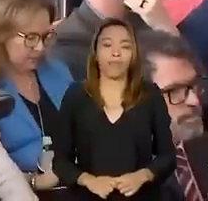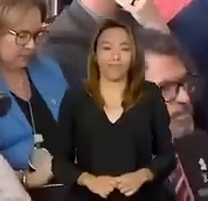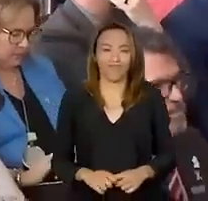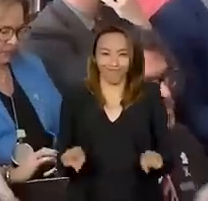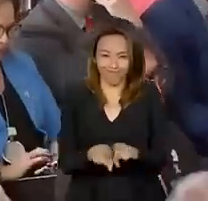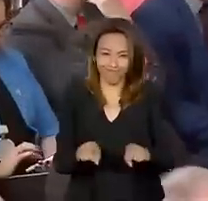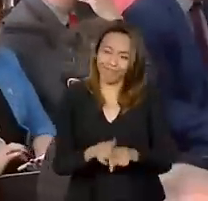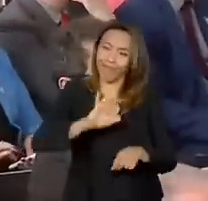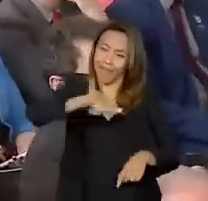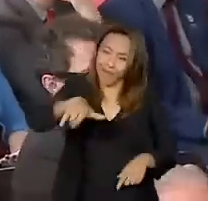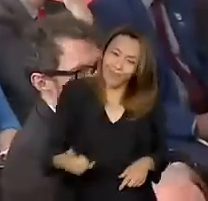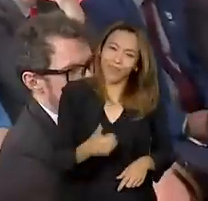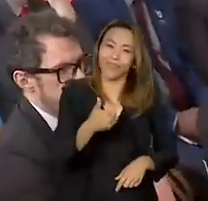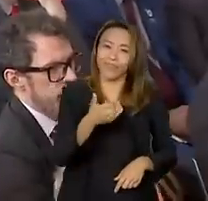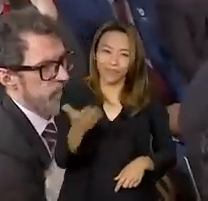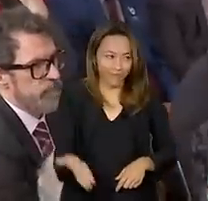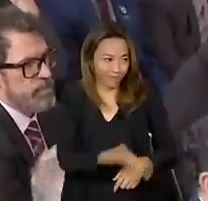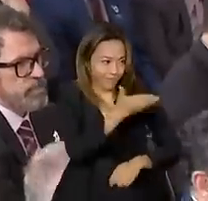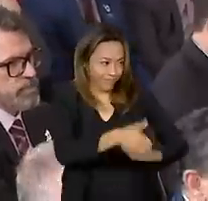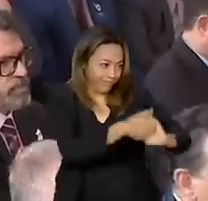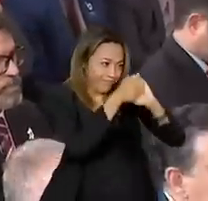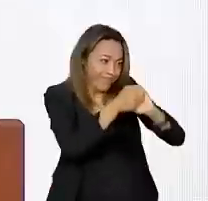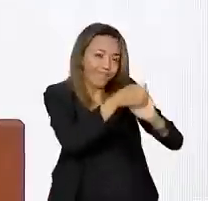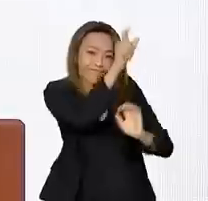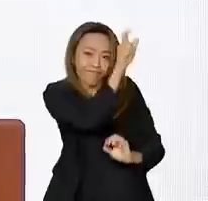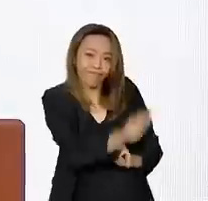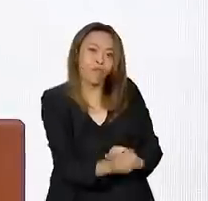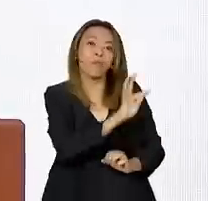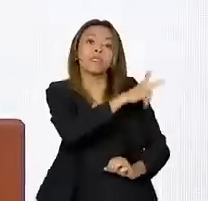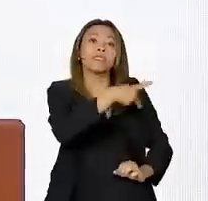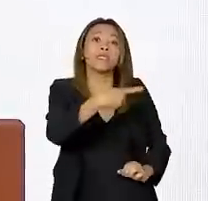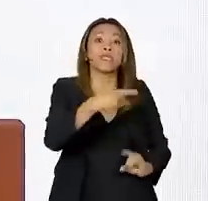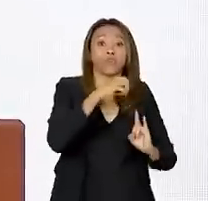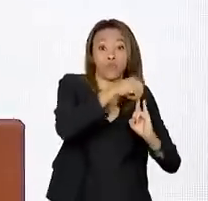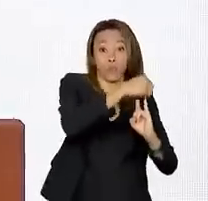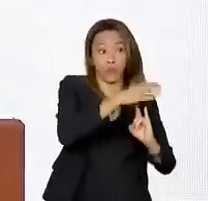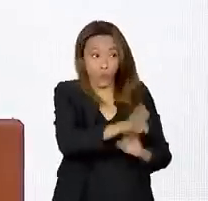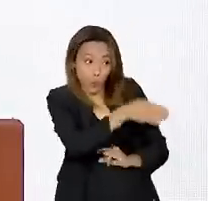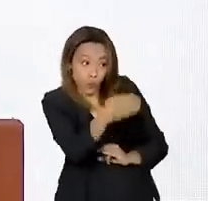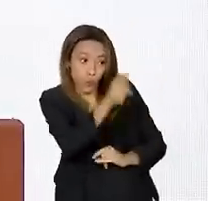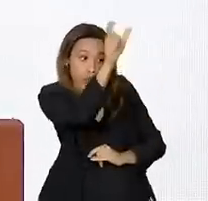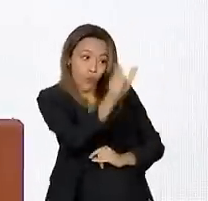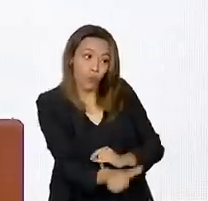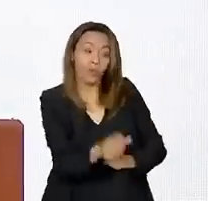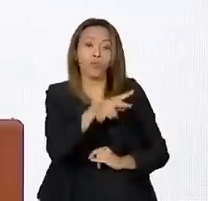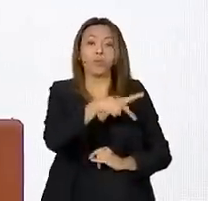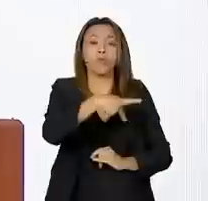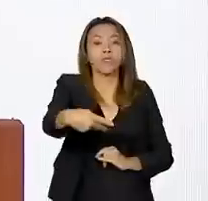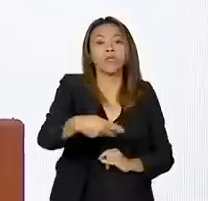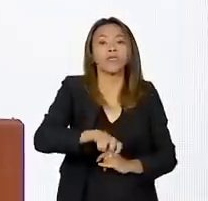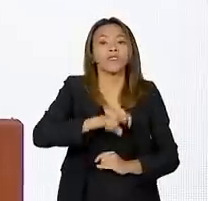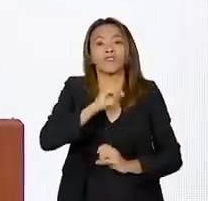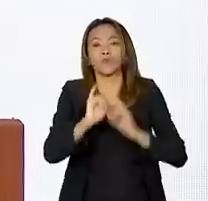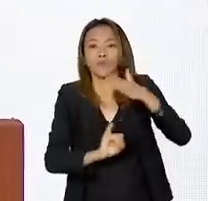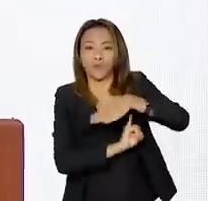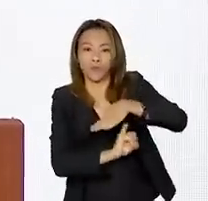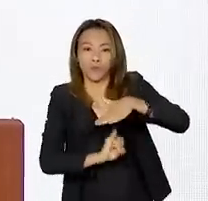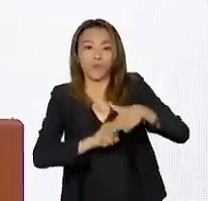Aproveito para cumprimentar o presidente da Fiocruz, Mário Moreira, e o presidente do Butantan, Esper